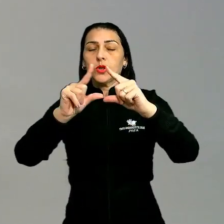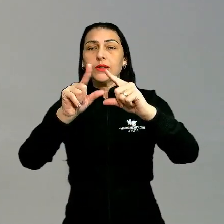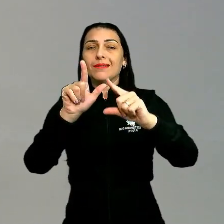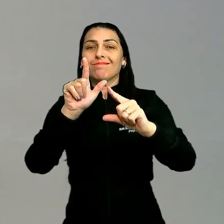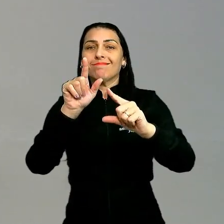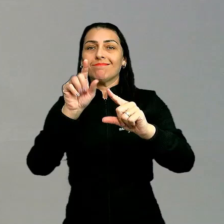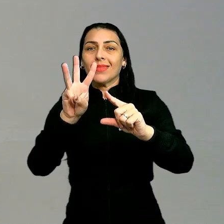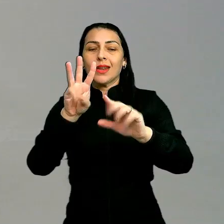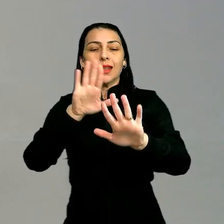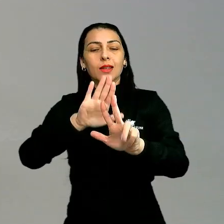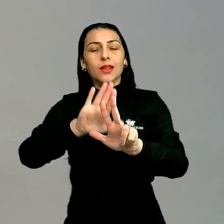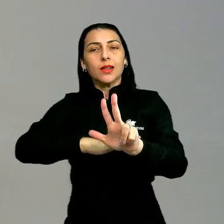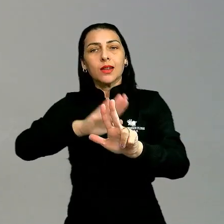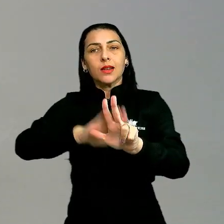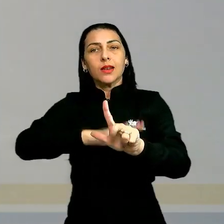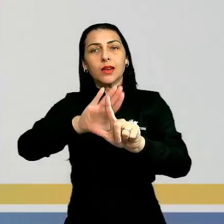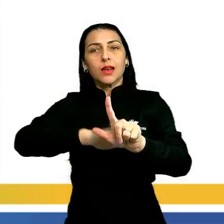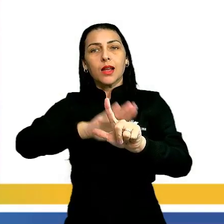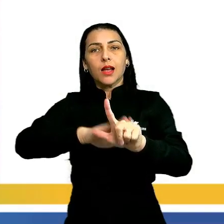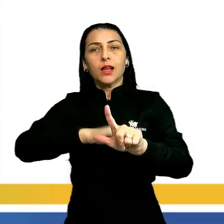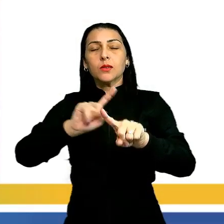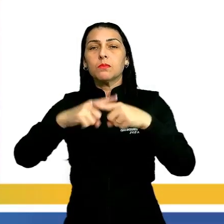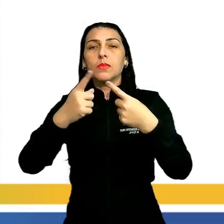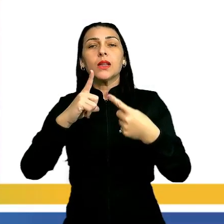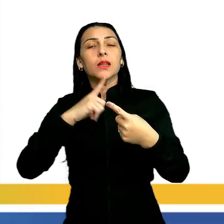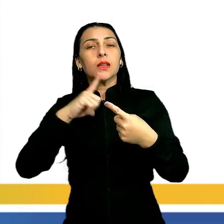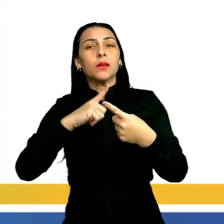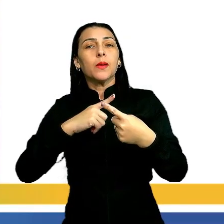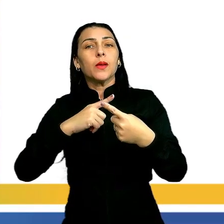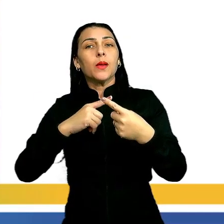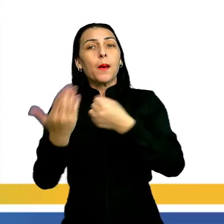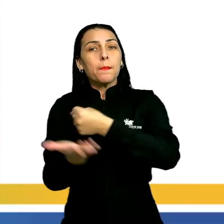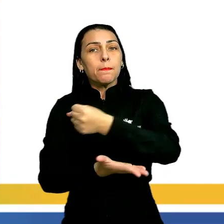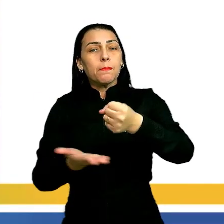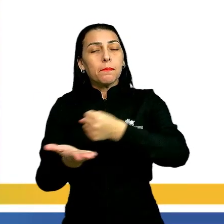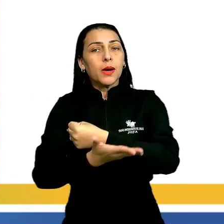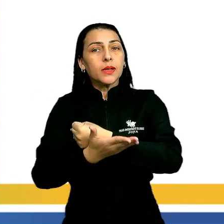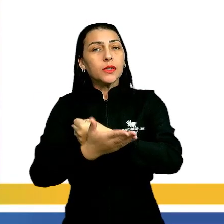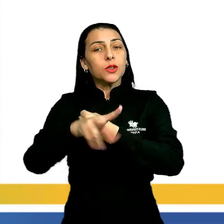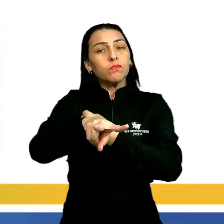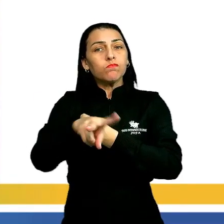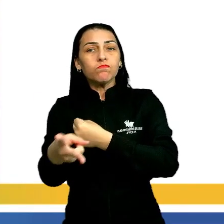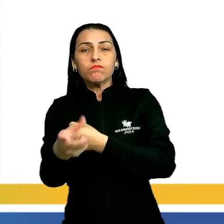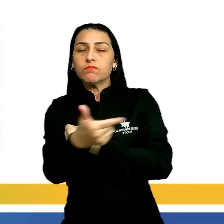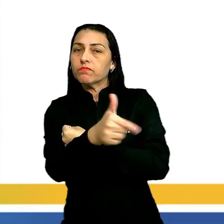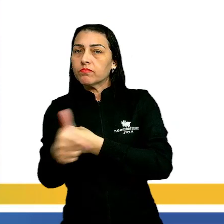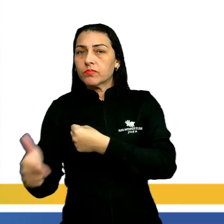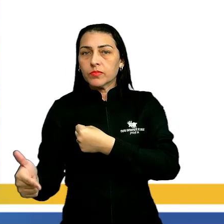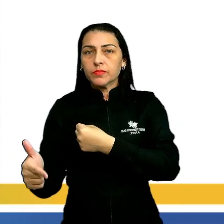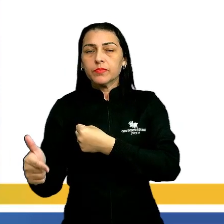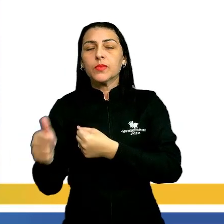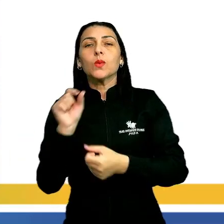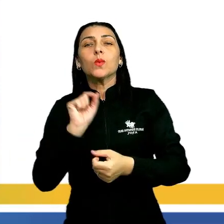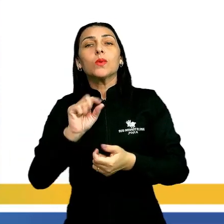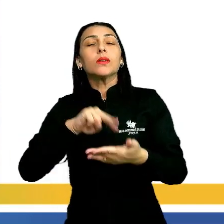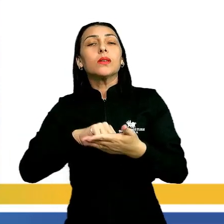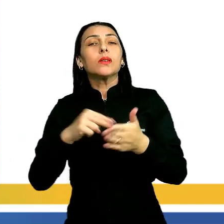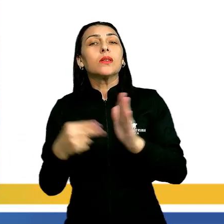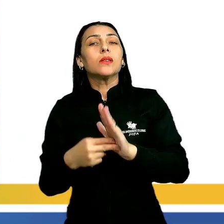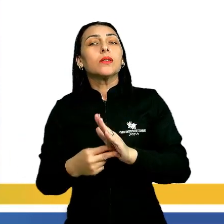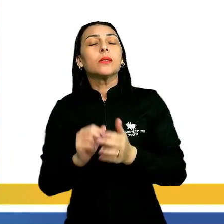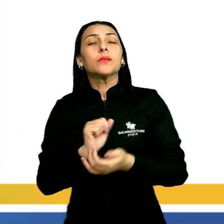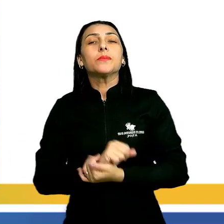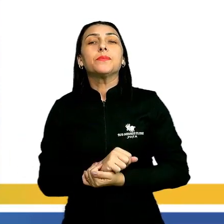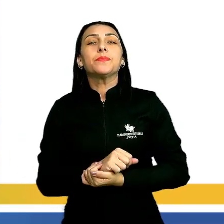lados. Bom, só que aí nós vamos ter também o princípio de não contradição. O princípio de não contradição quer dizer